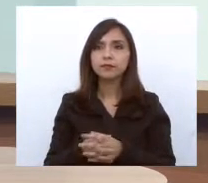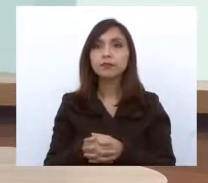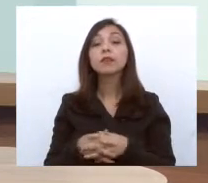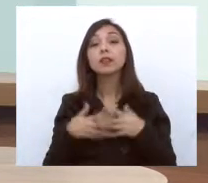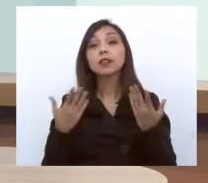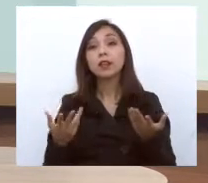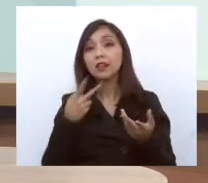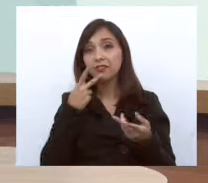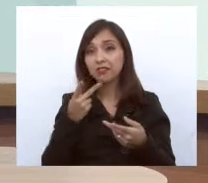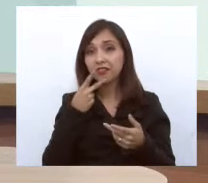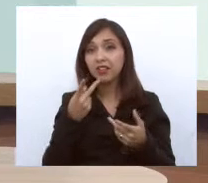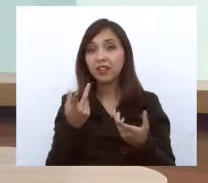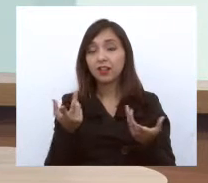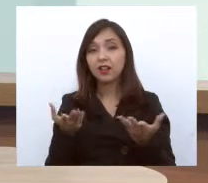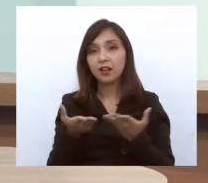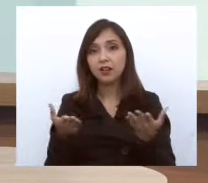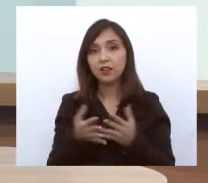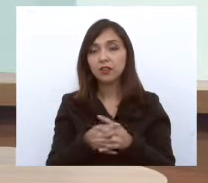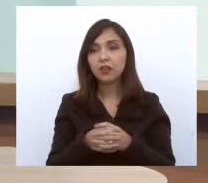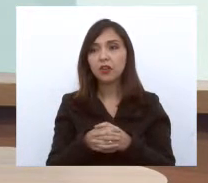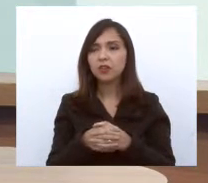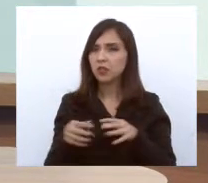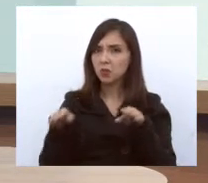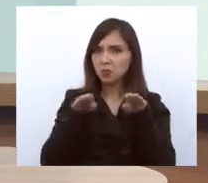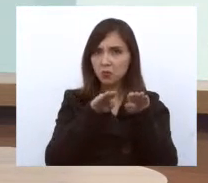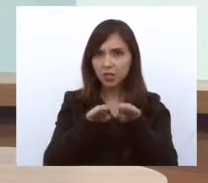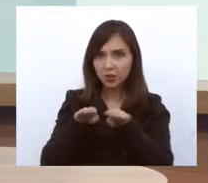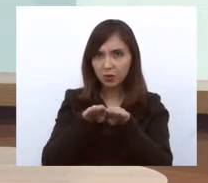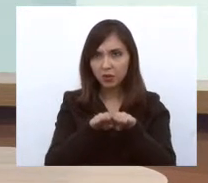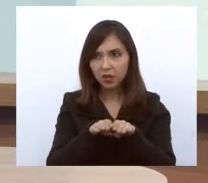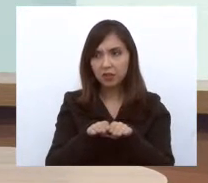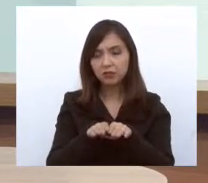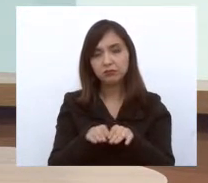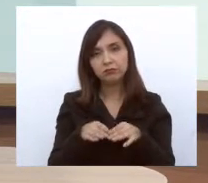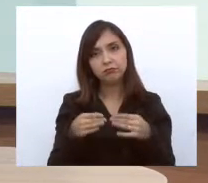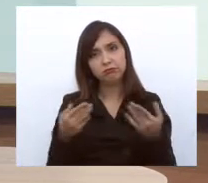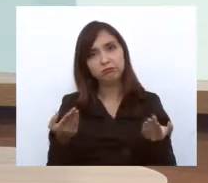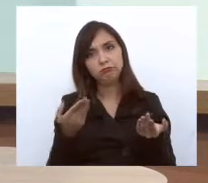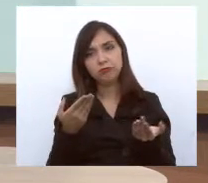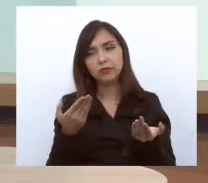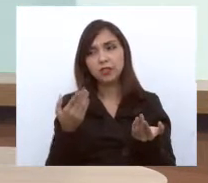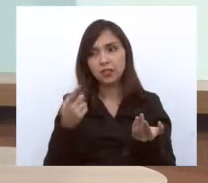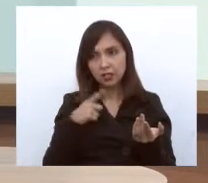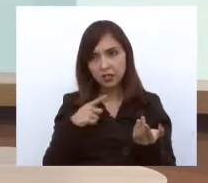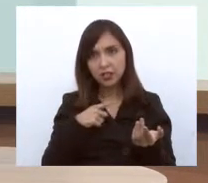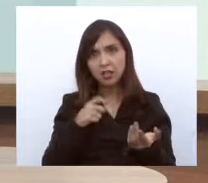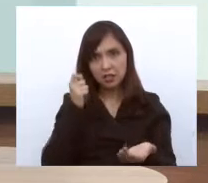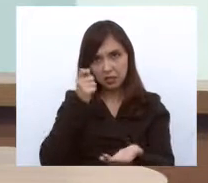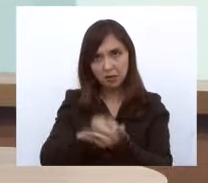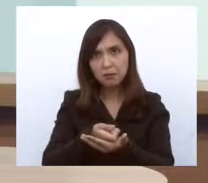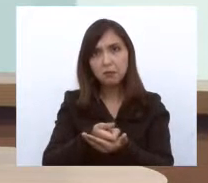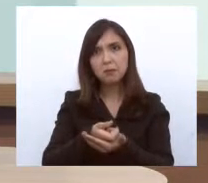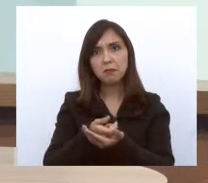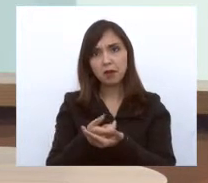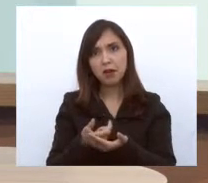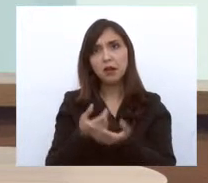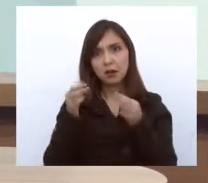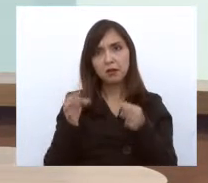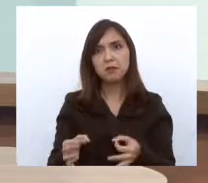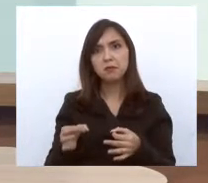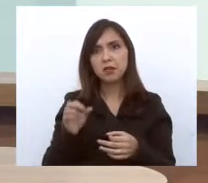aí dizer que são iguais, que tem que pagar pelo estacionamento do Zona